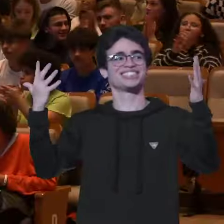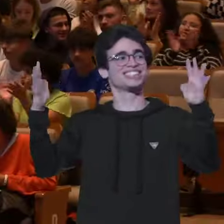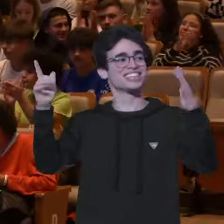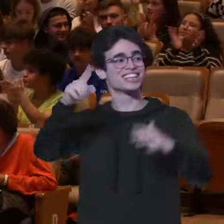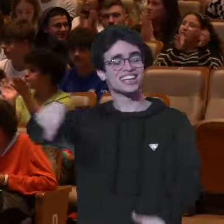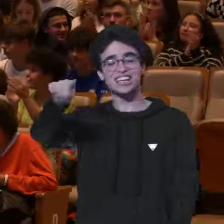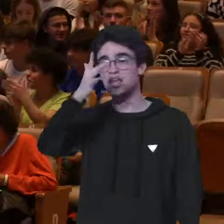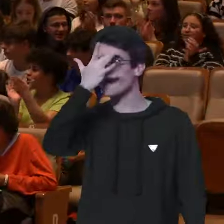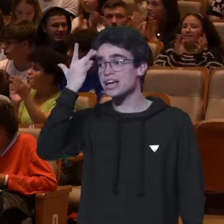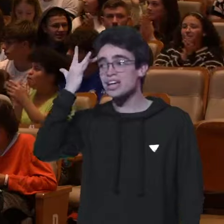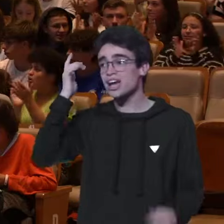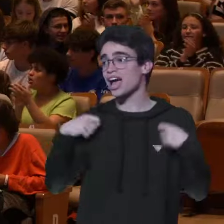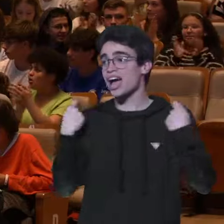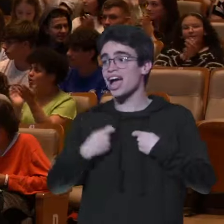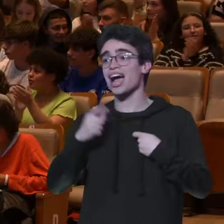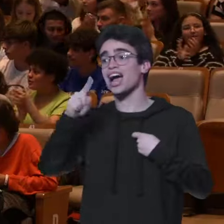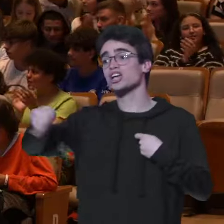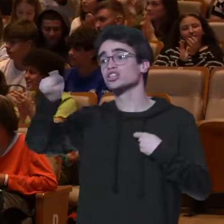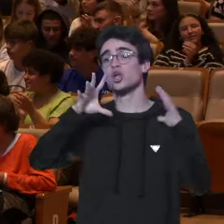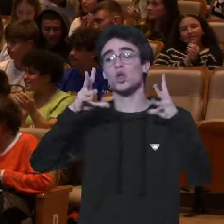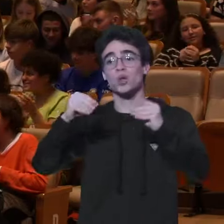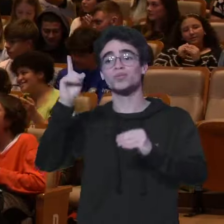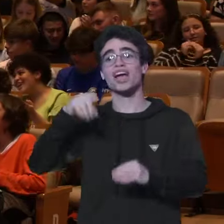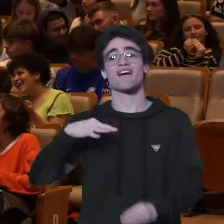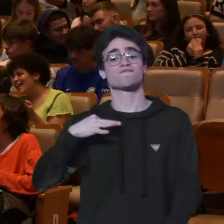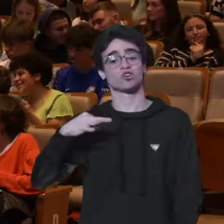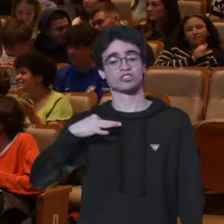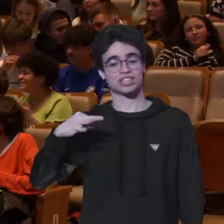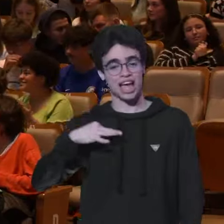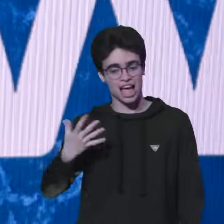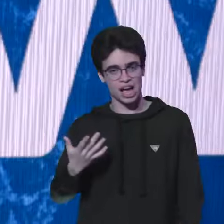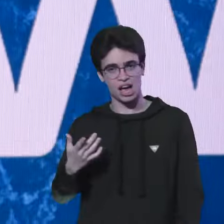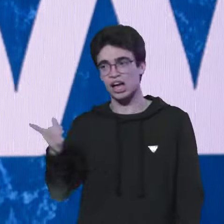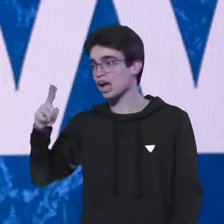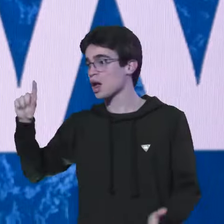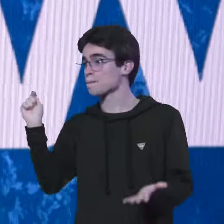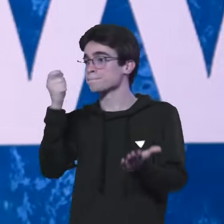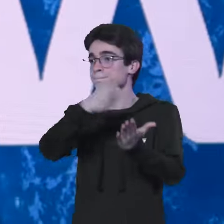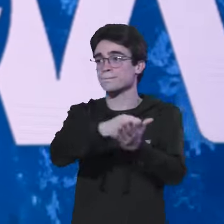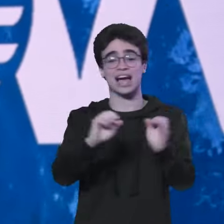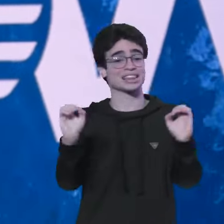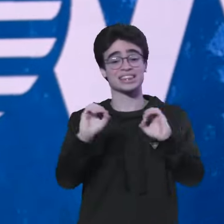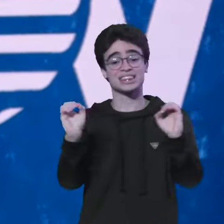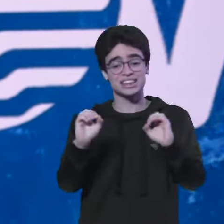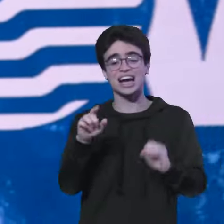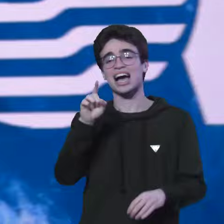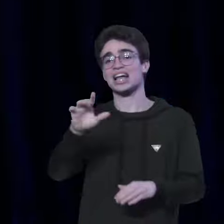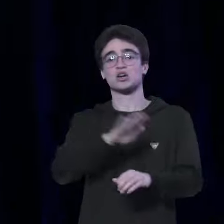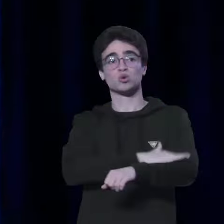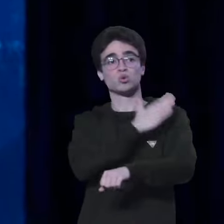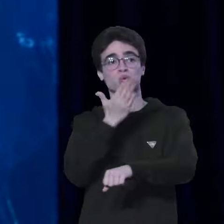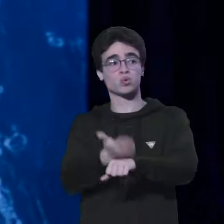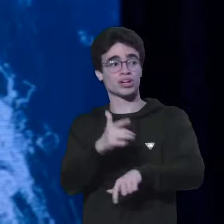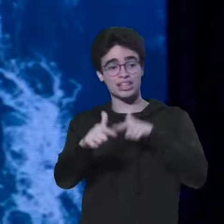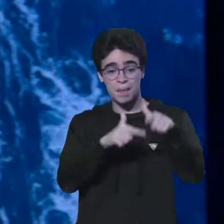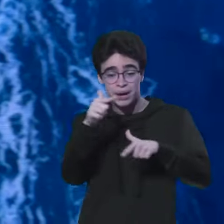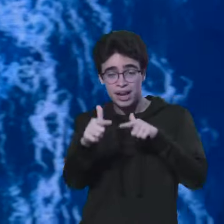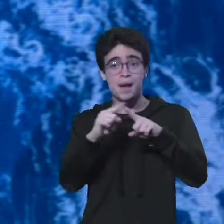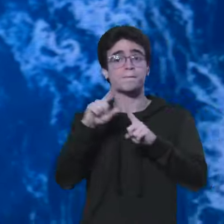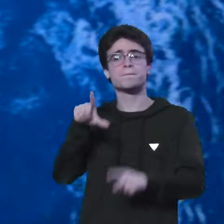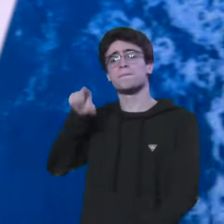Esse povo é voluntário. Ou seja, eles não são pagos para estar aqui. Eles trabalharam o dia todo e